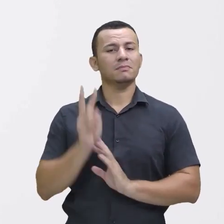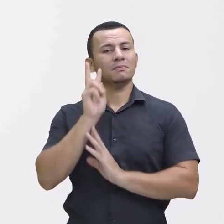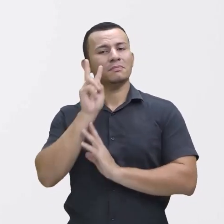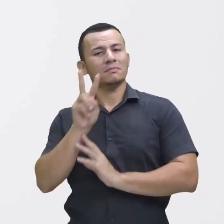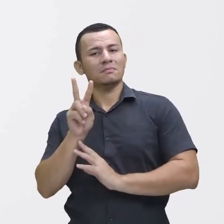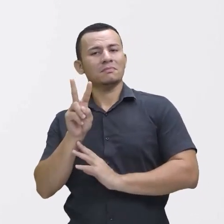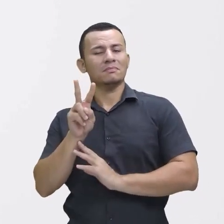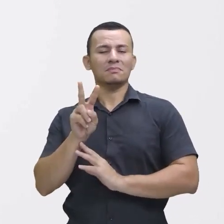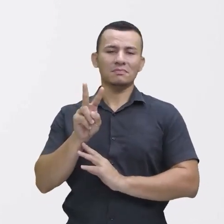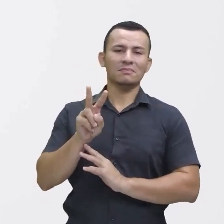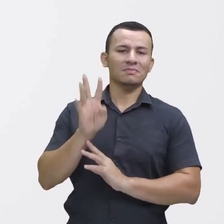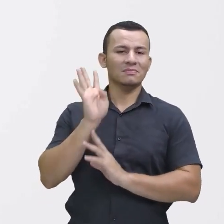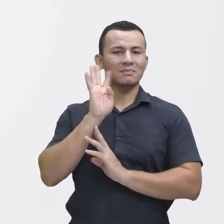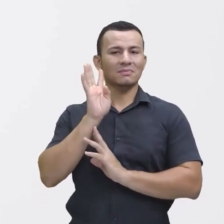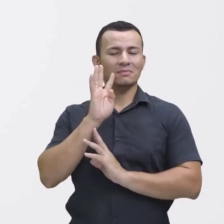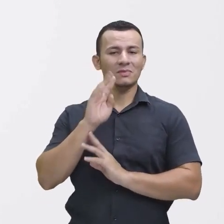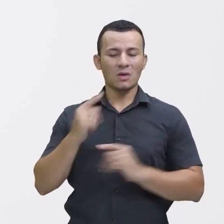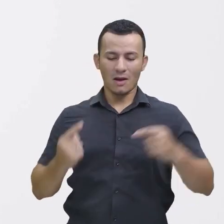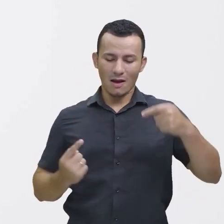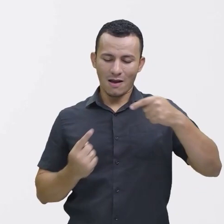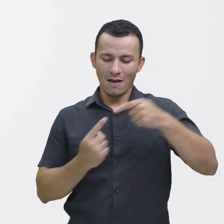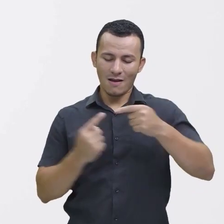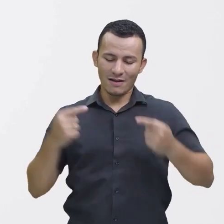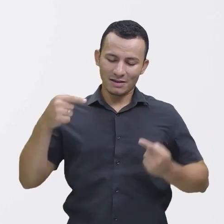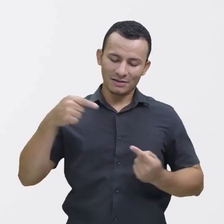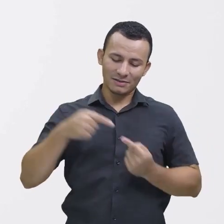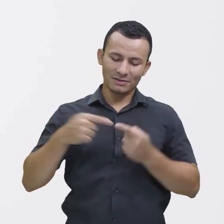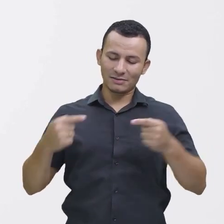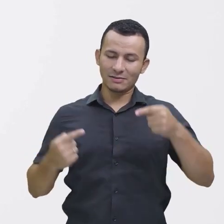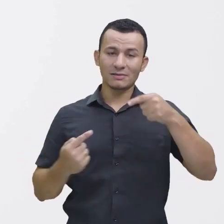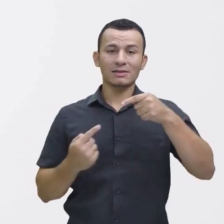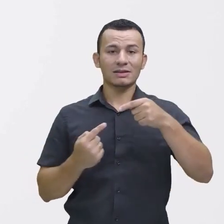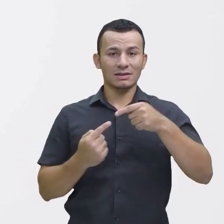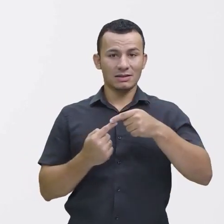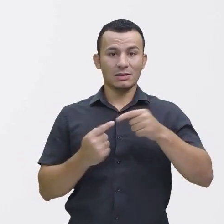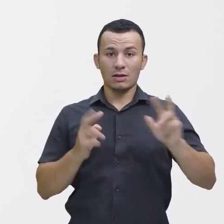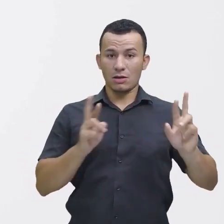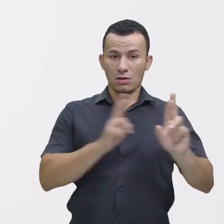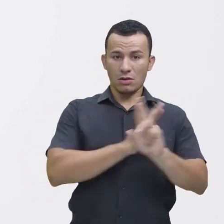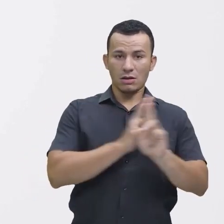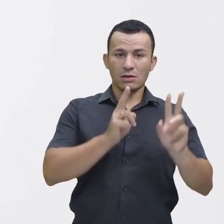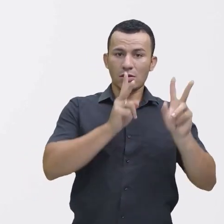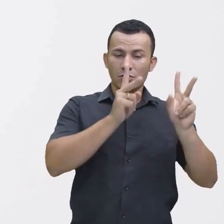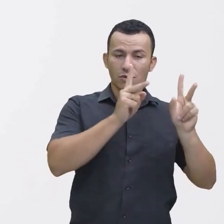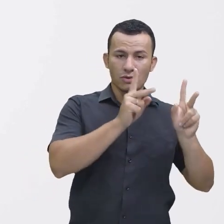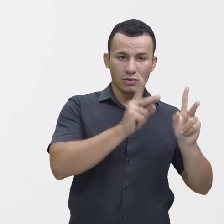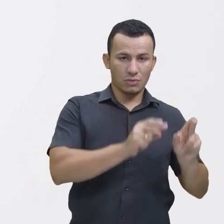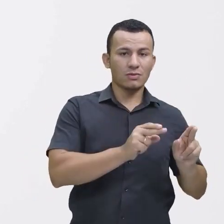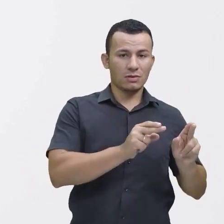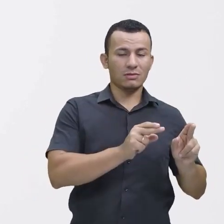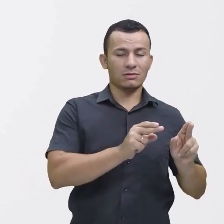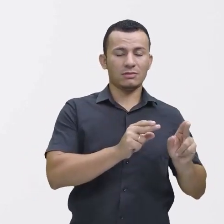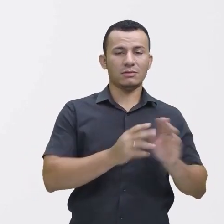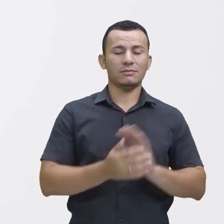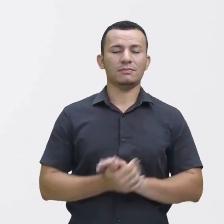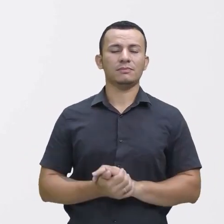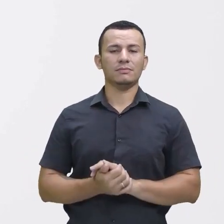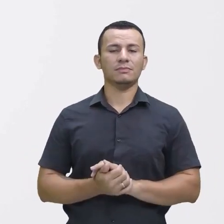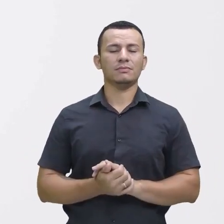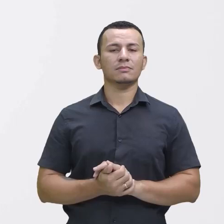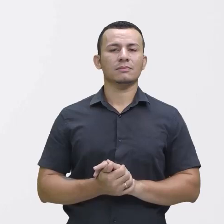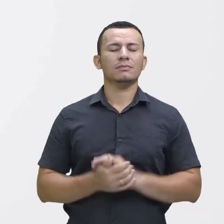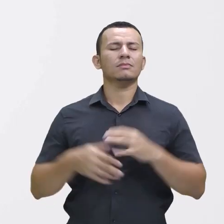legal. Ligue as sentenças com relação de igualdade correspondente. O que você vai